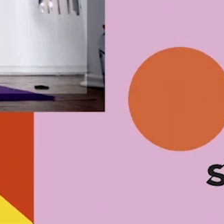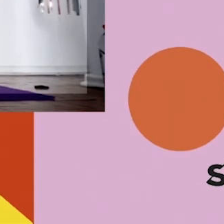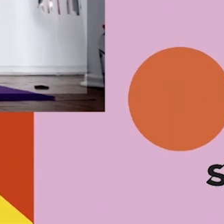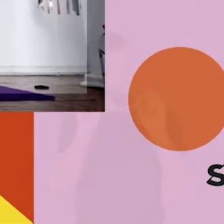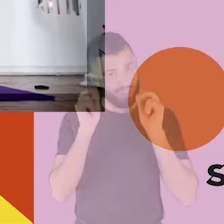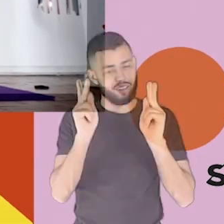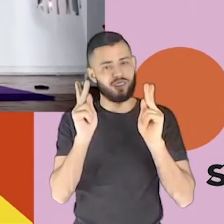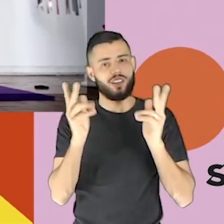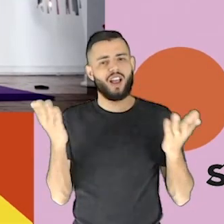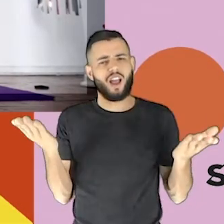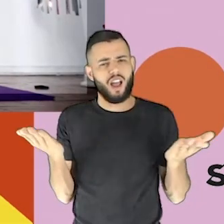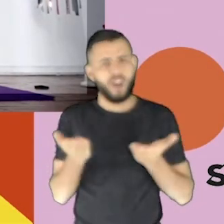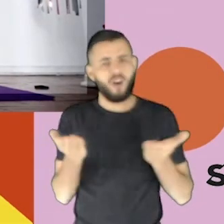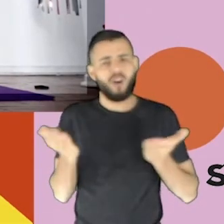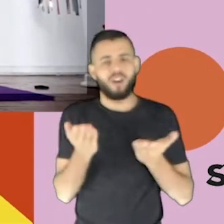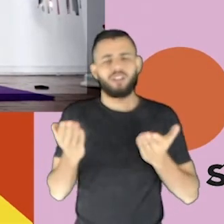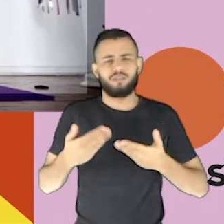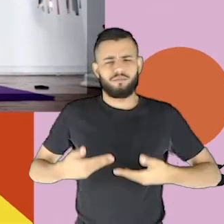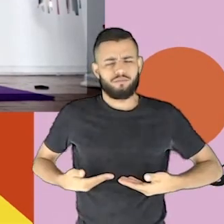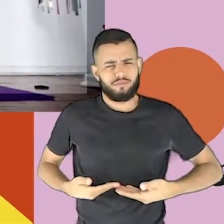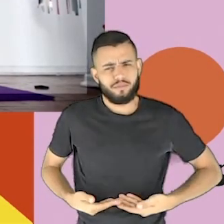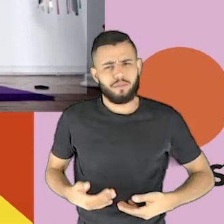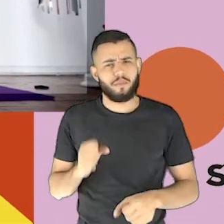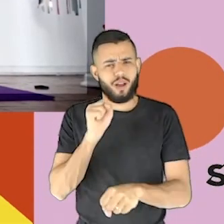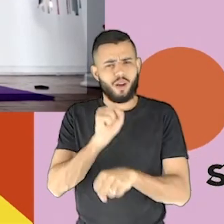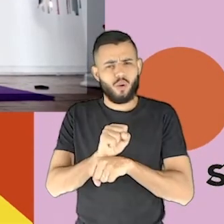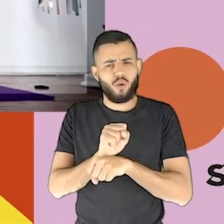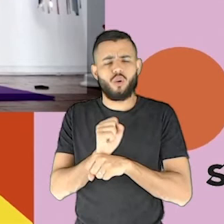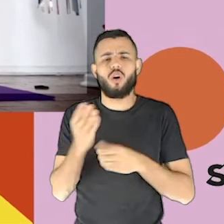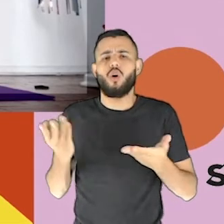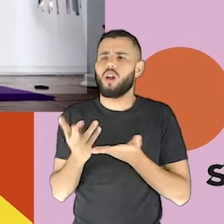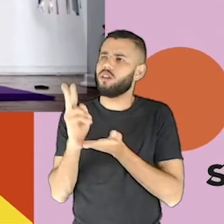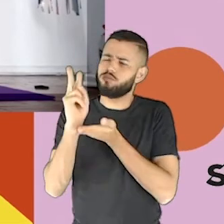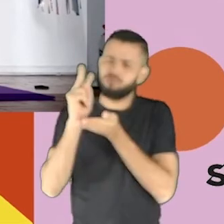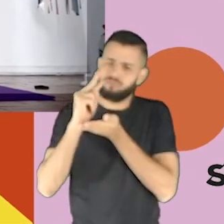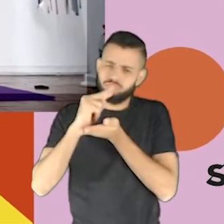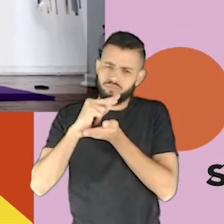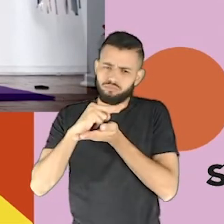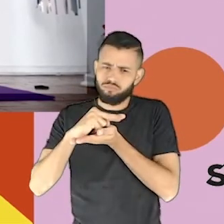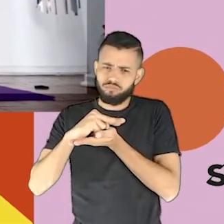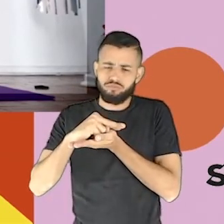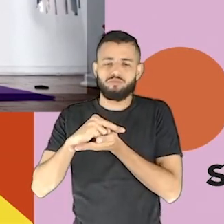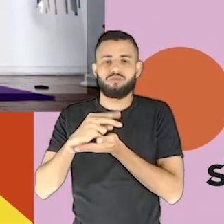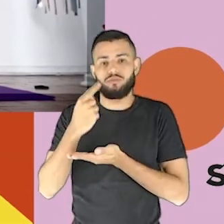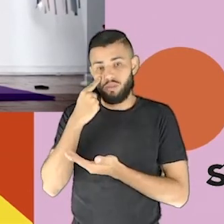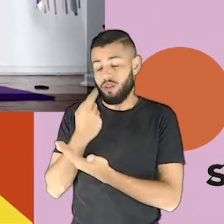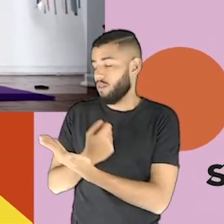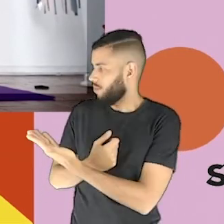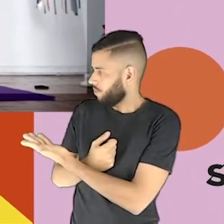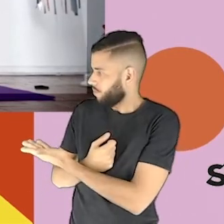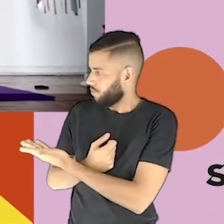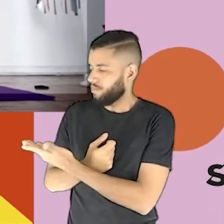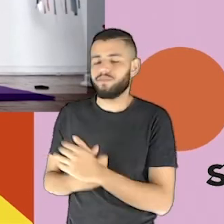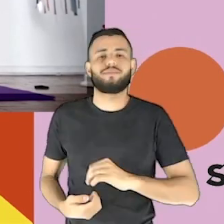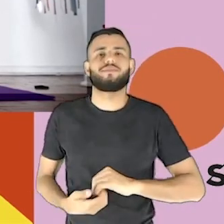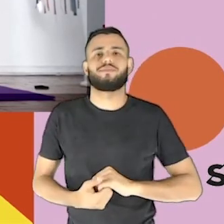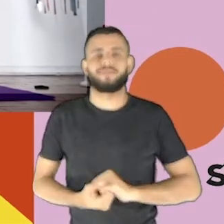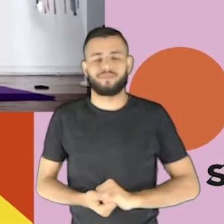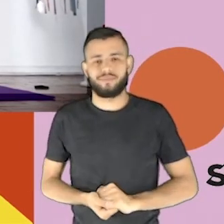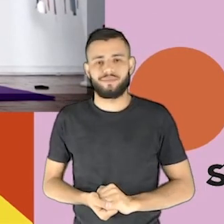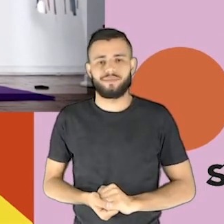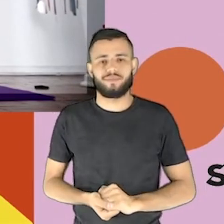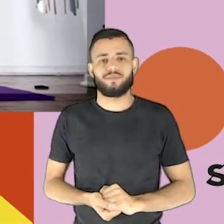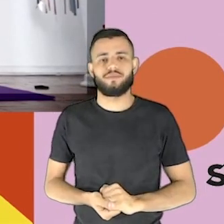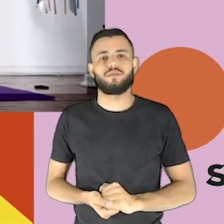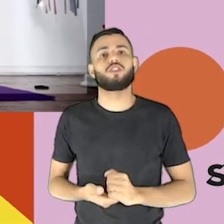Travei o abdômen, dobra as pernas, coloca o pé no chão. Aí.